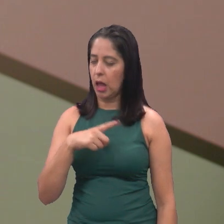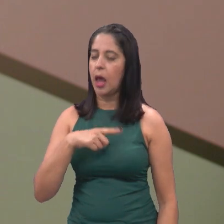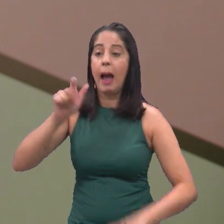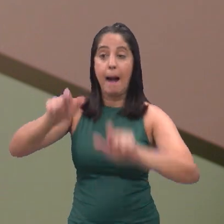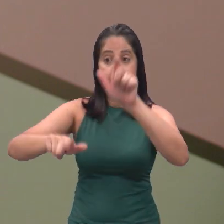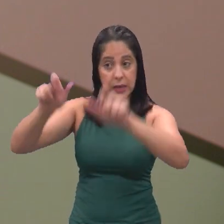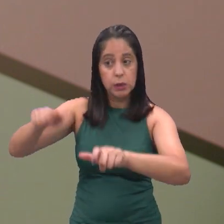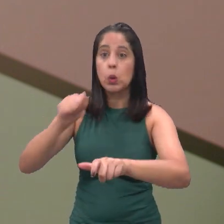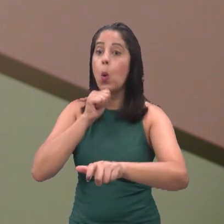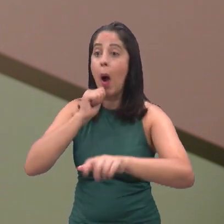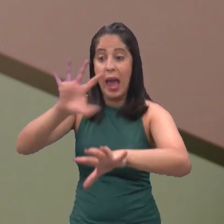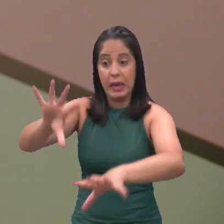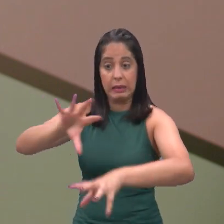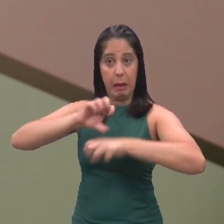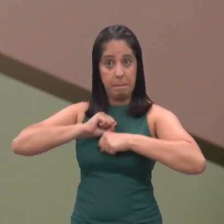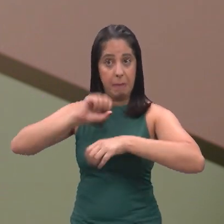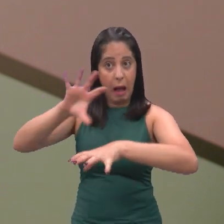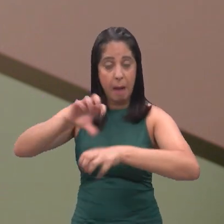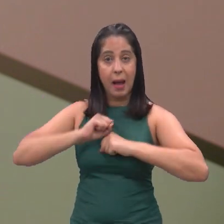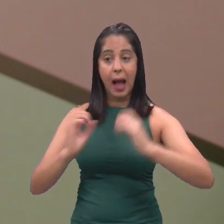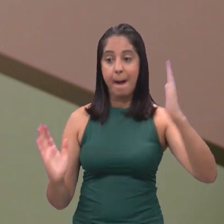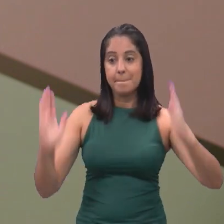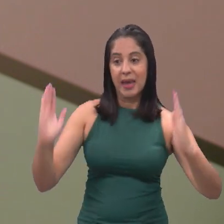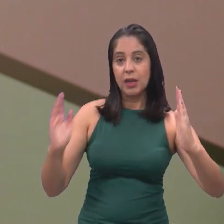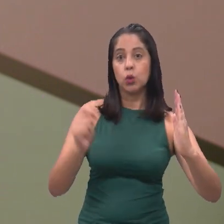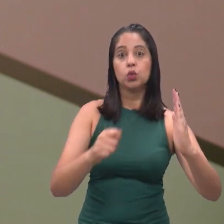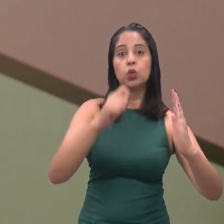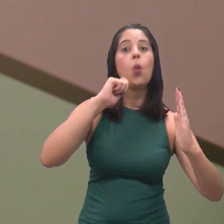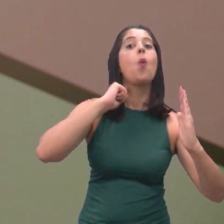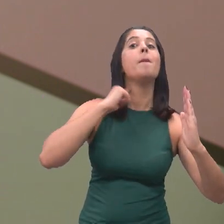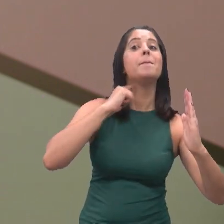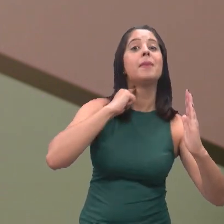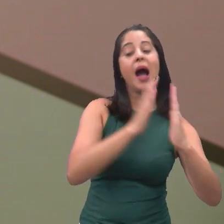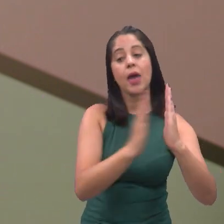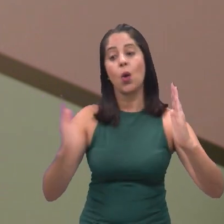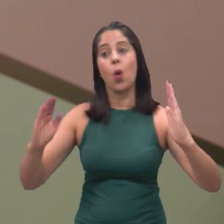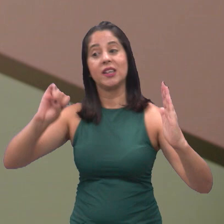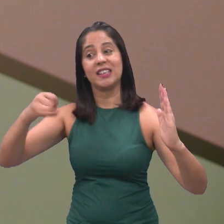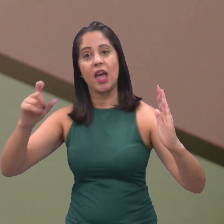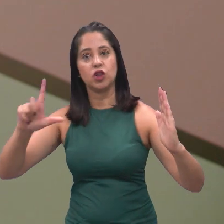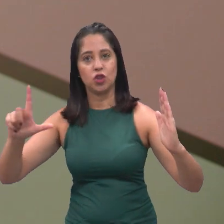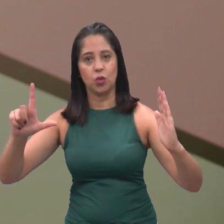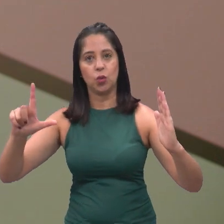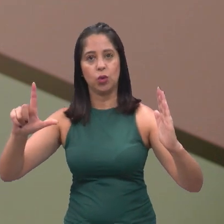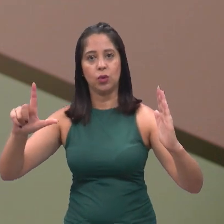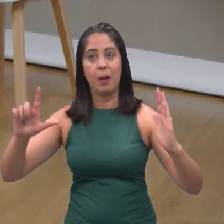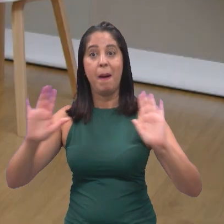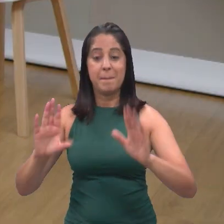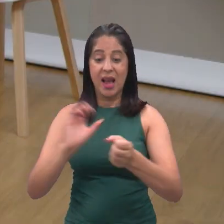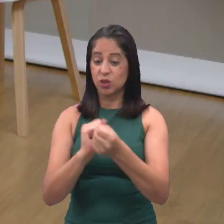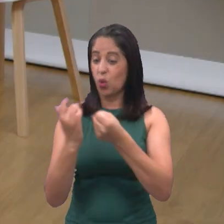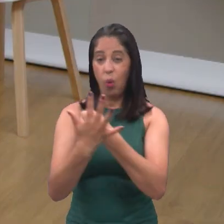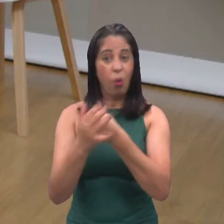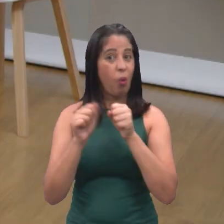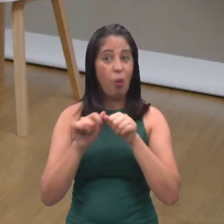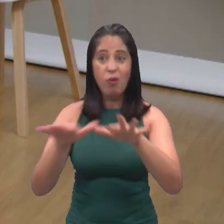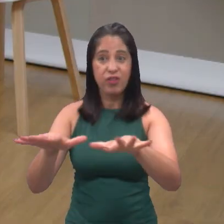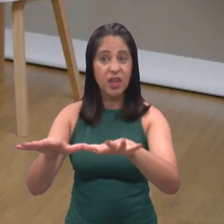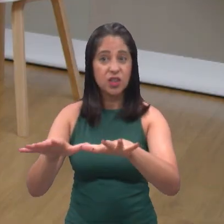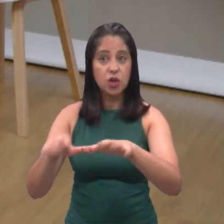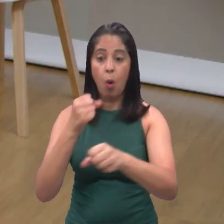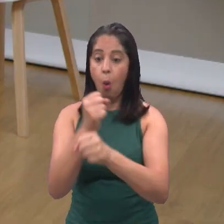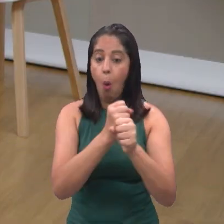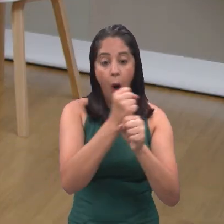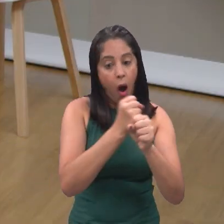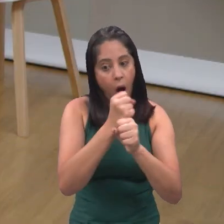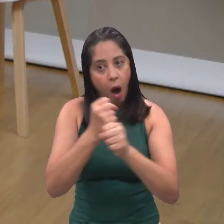mais ou menos em maio, vai até julho. Mas o Covid, ele não tem essa época sazonal, é o ano todo. Então, sempre vale